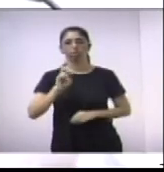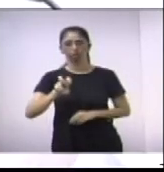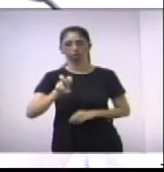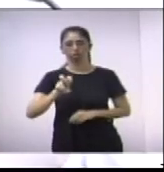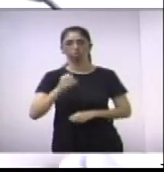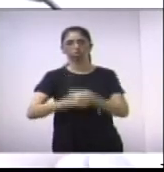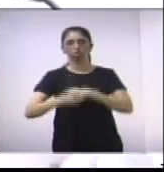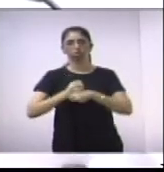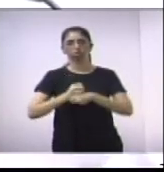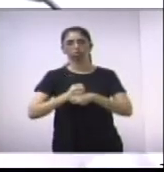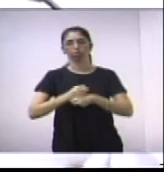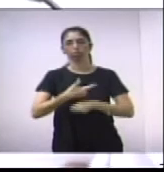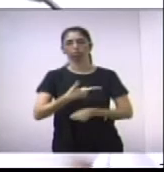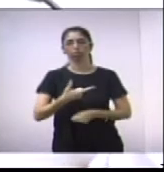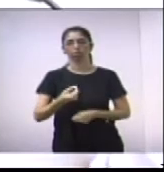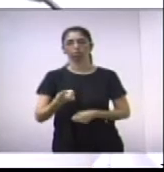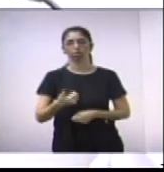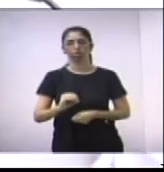05/2010.